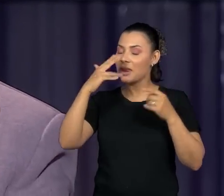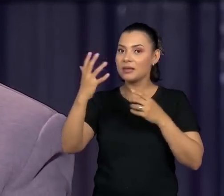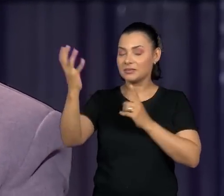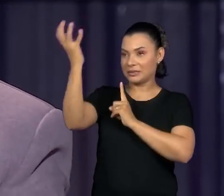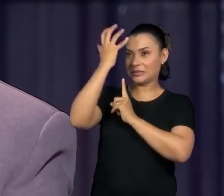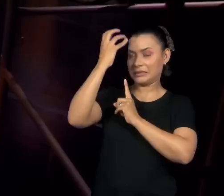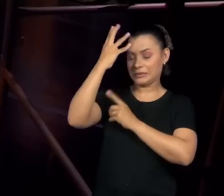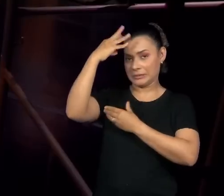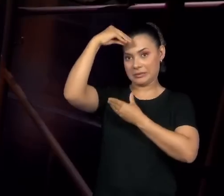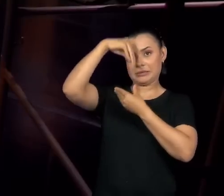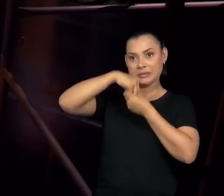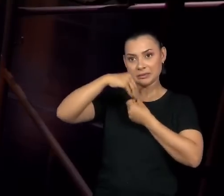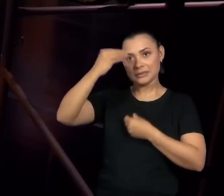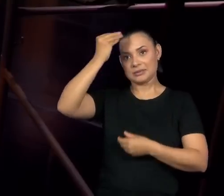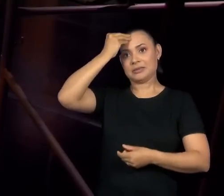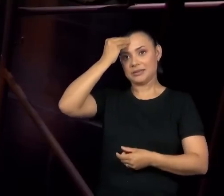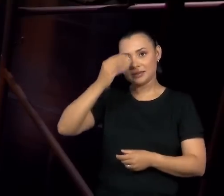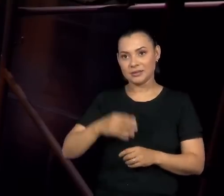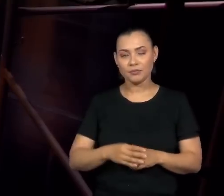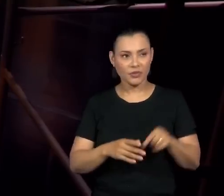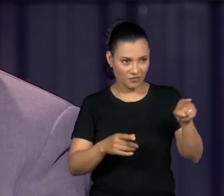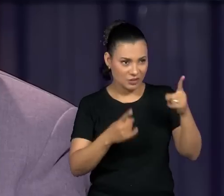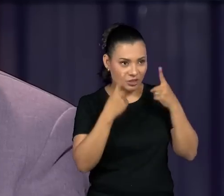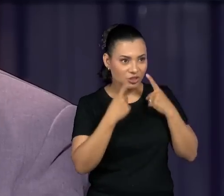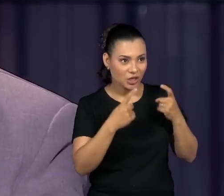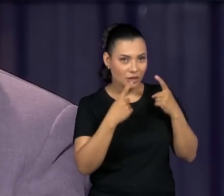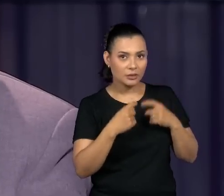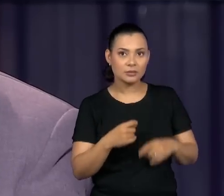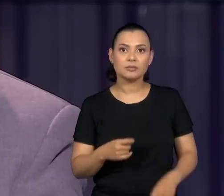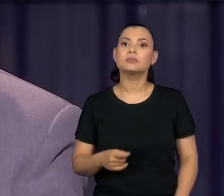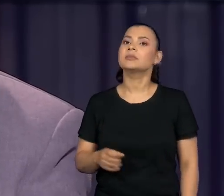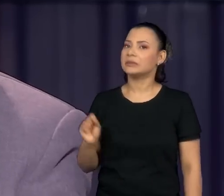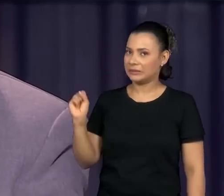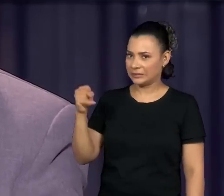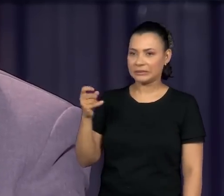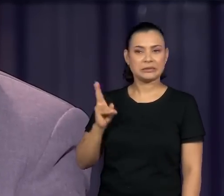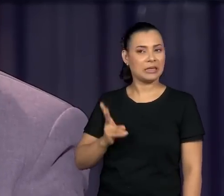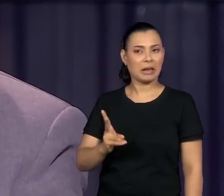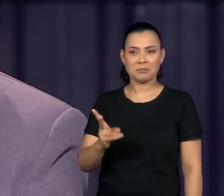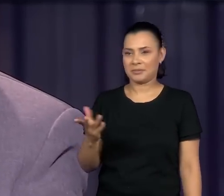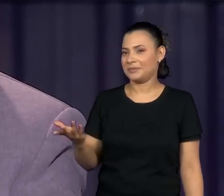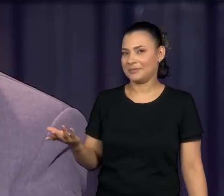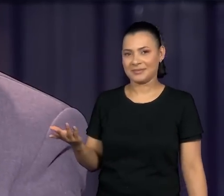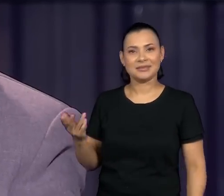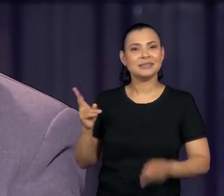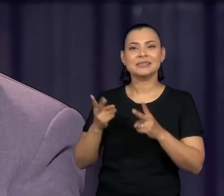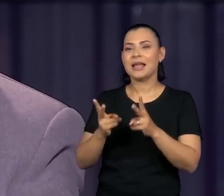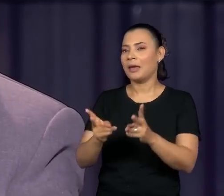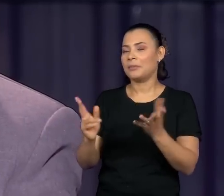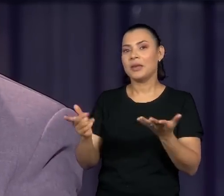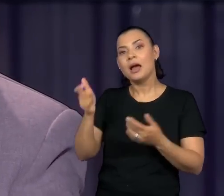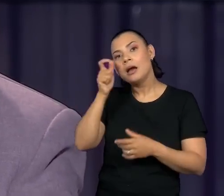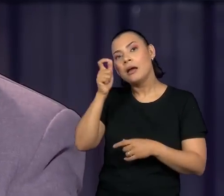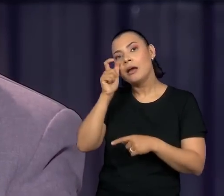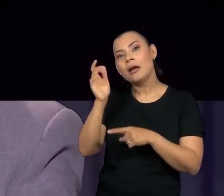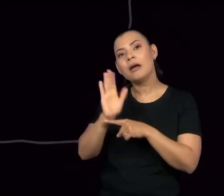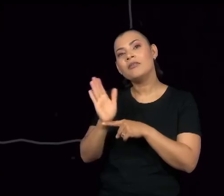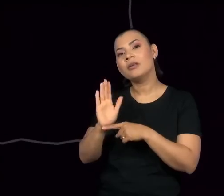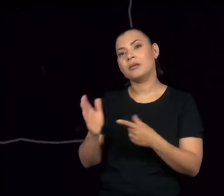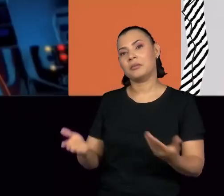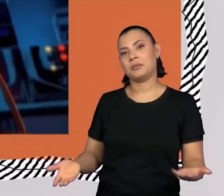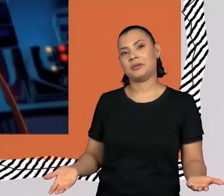cabeça. E você chora? Pra caramba. Chora até, eu chorei assistindo Tá Chovendo